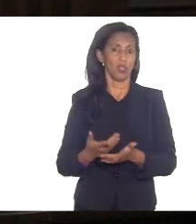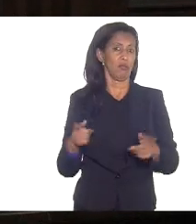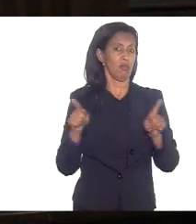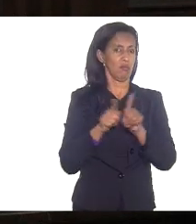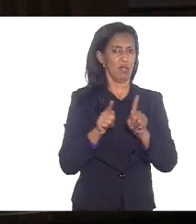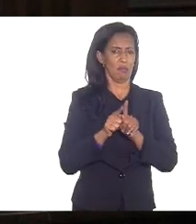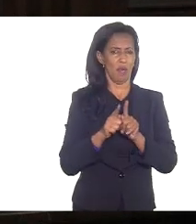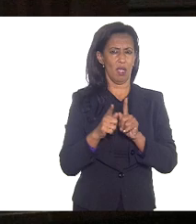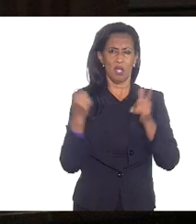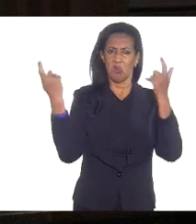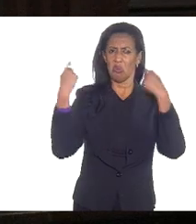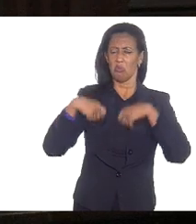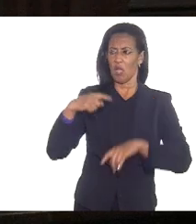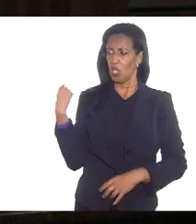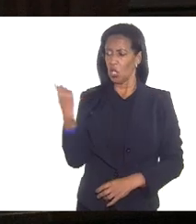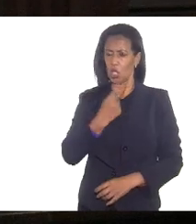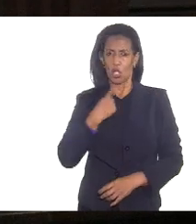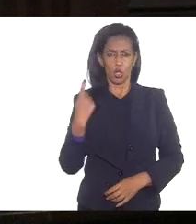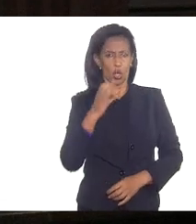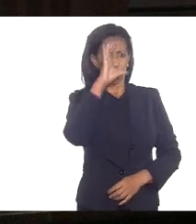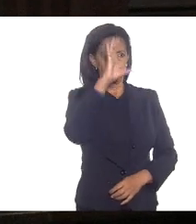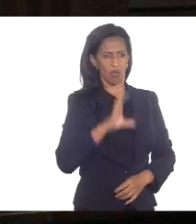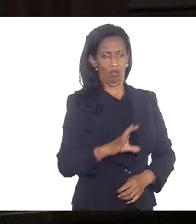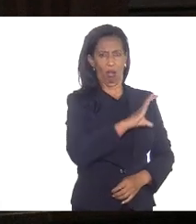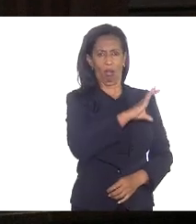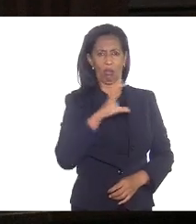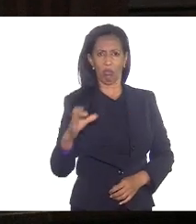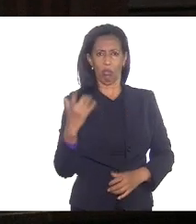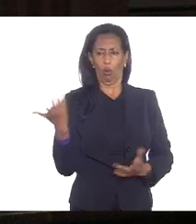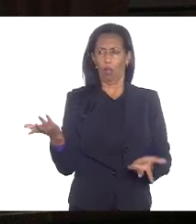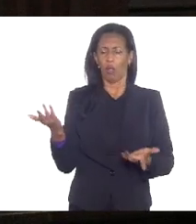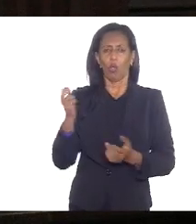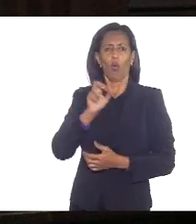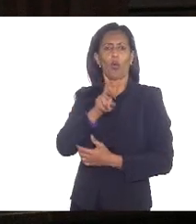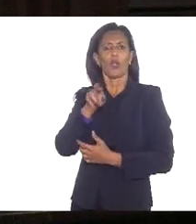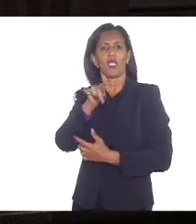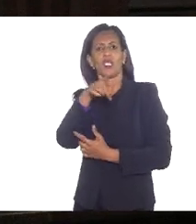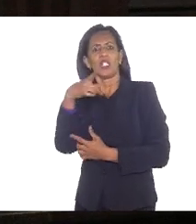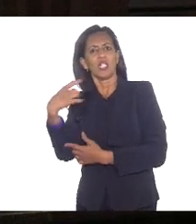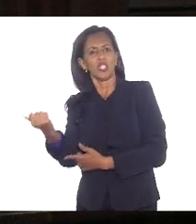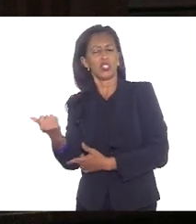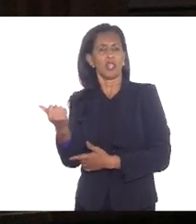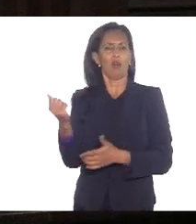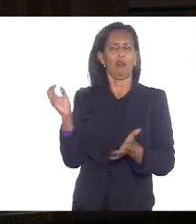isso faça com que nós, católicos, com que nós, cristãos,